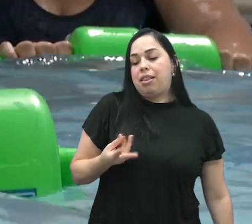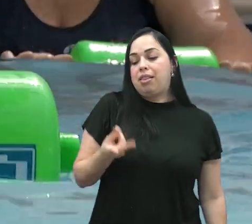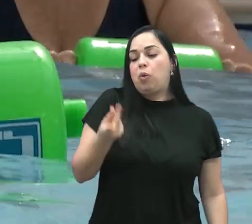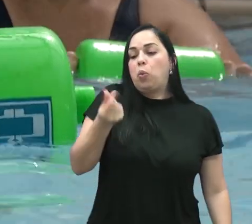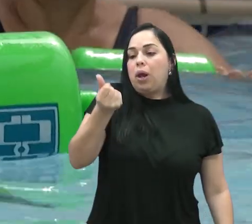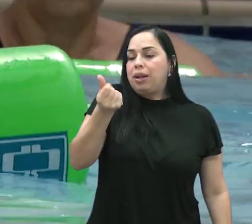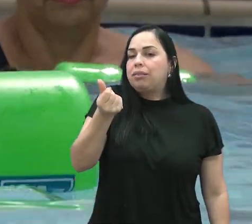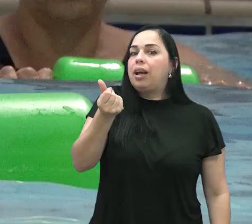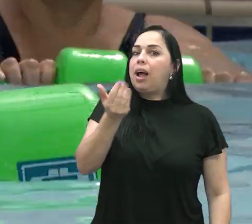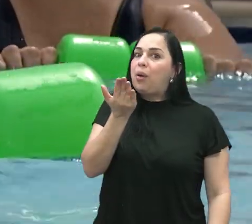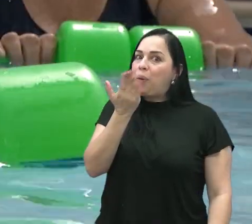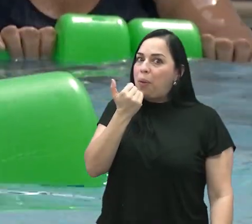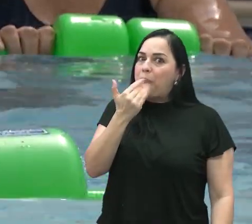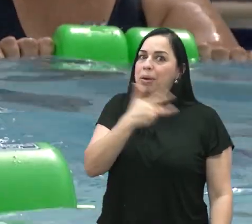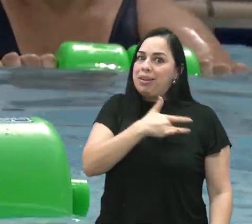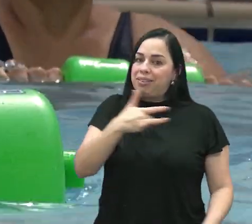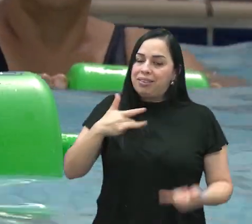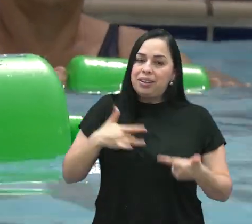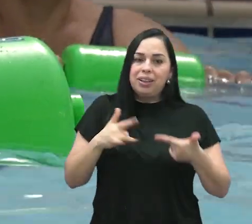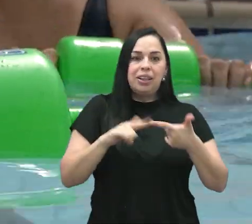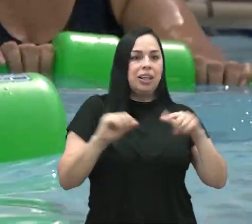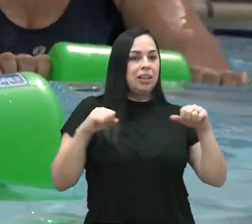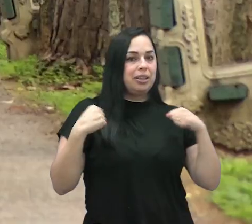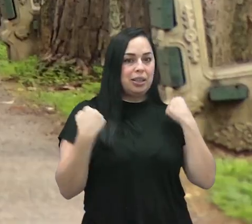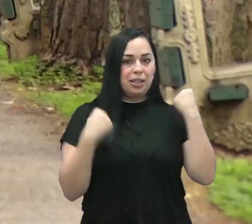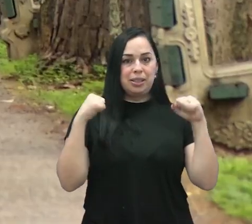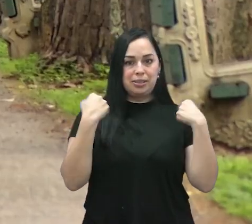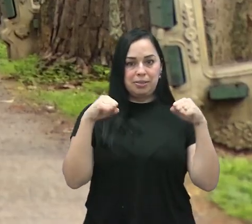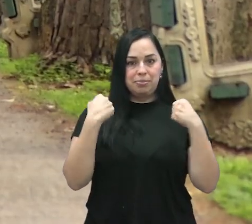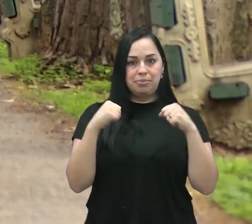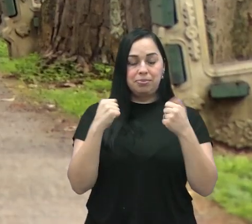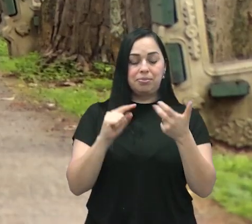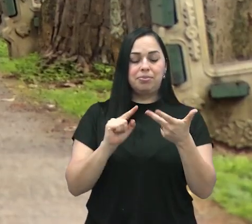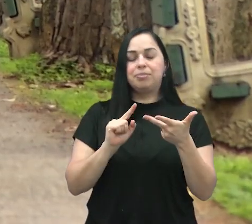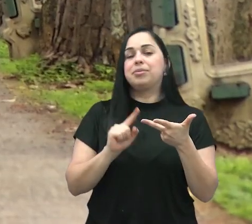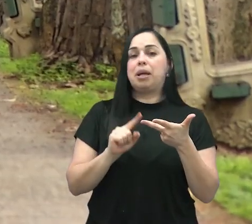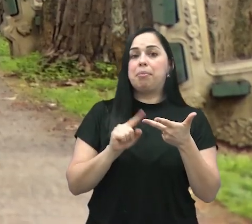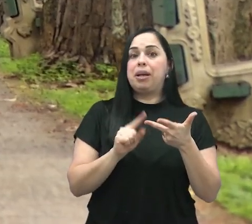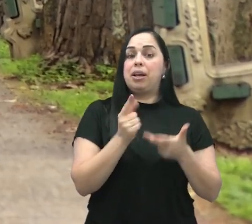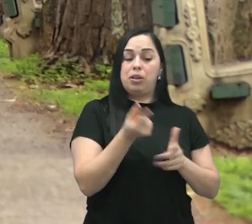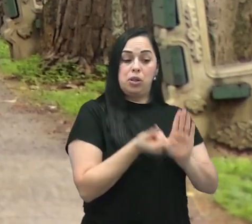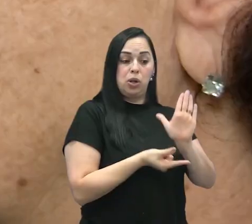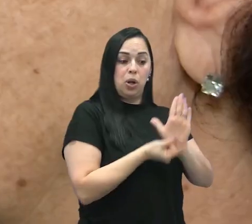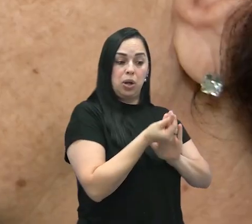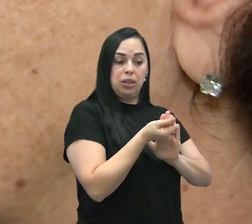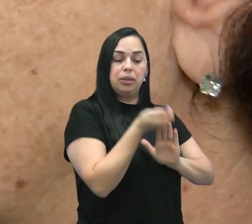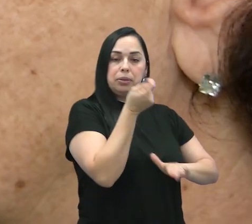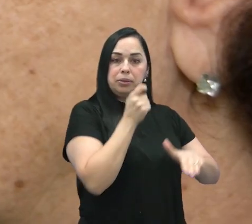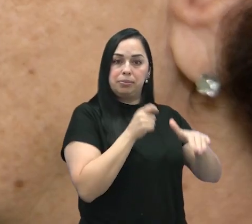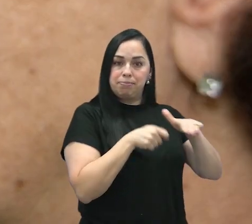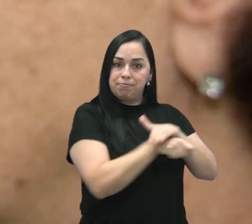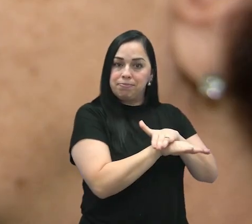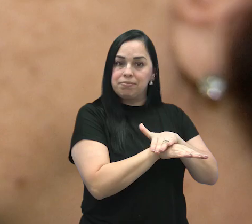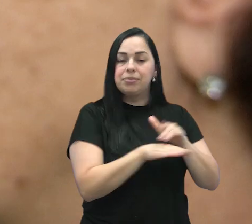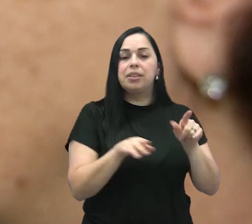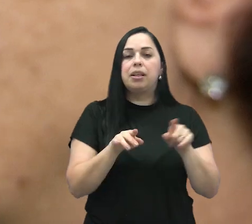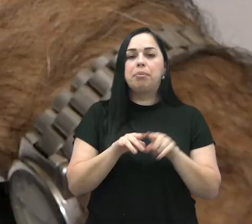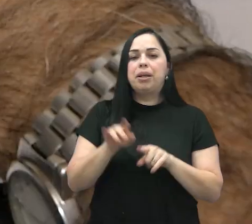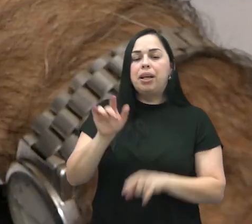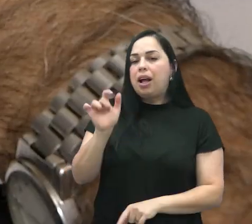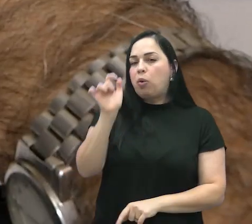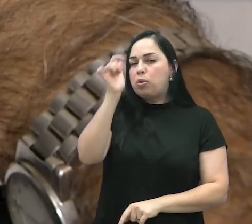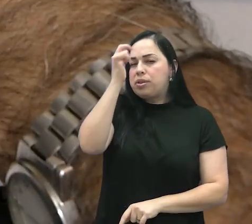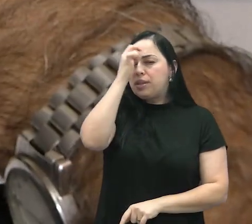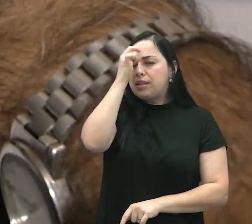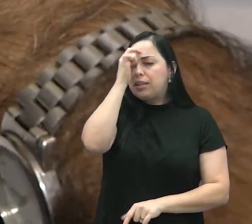A qualidade de vida passa por hábitos saudáveis, como a prática de atividades físicas e da organização financeira.